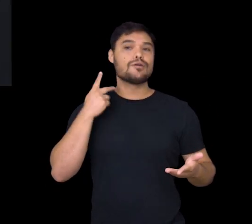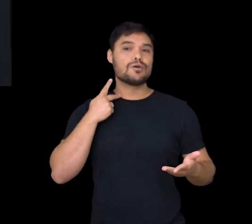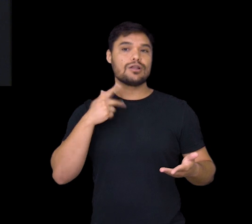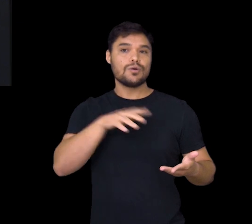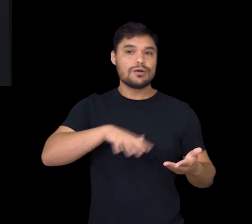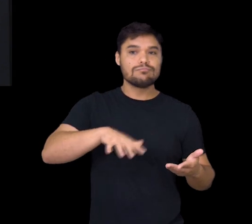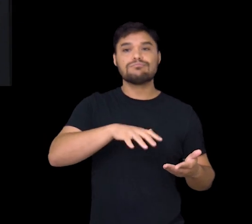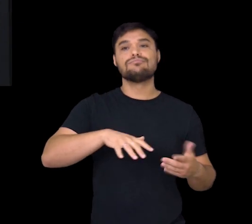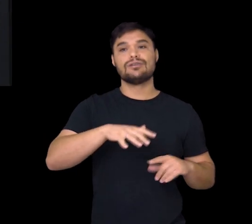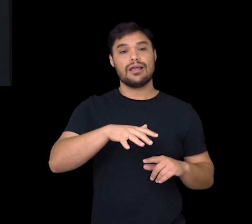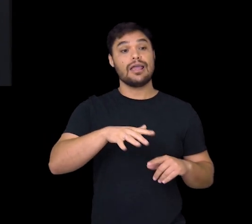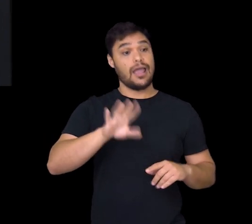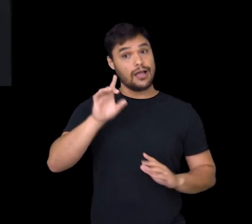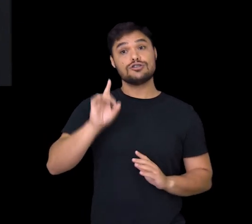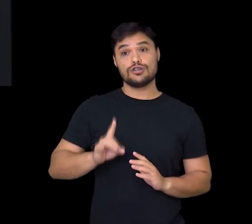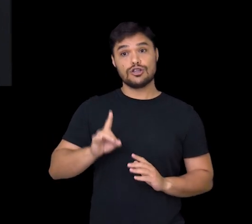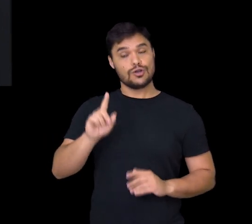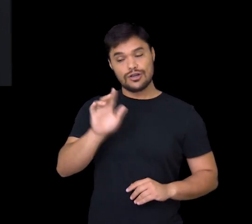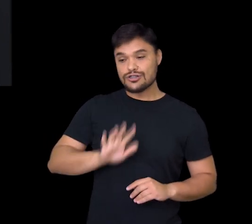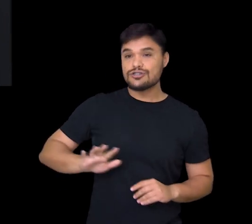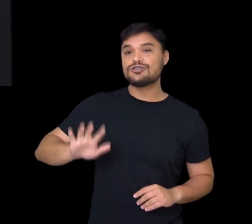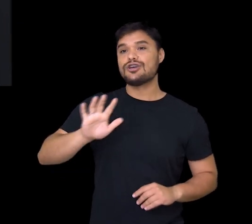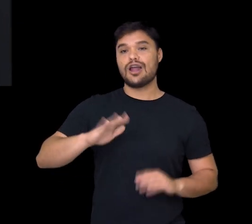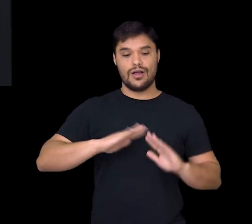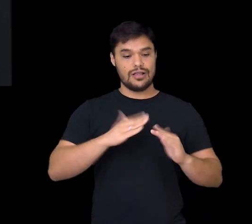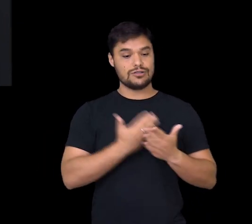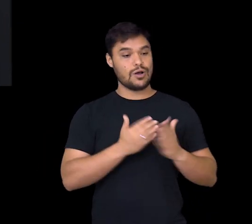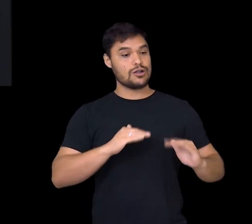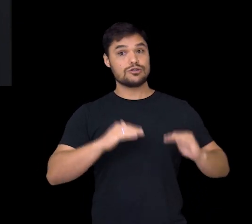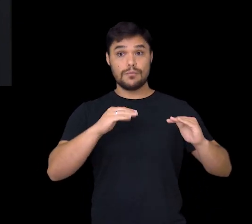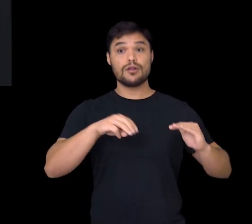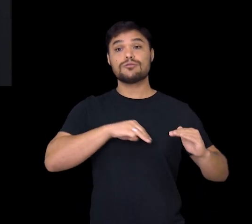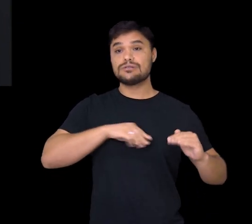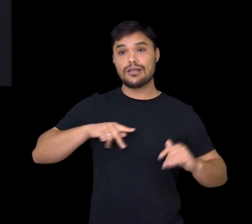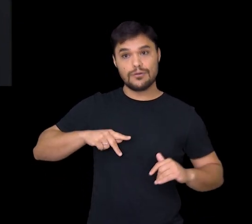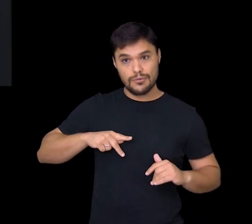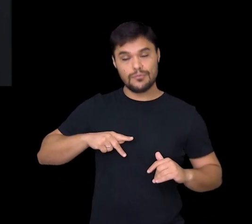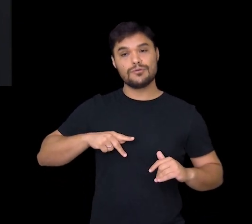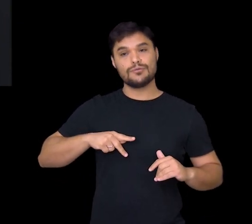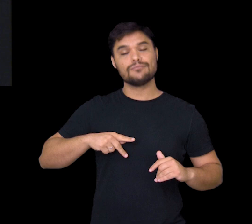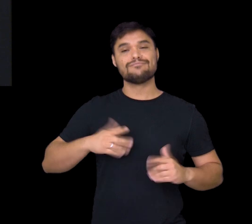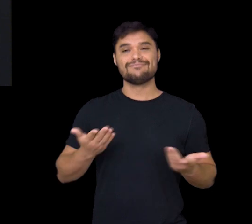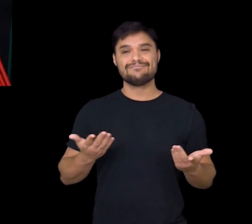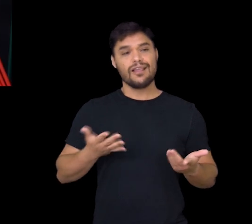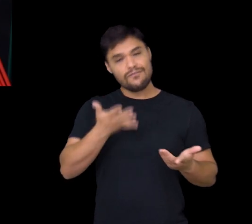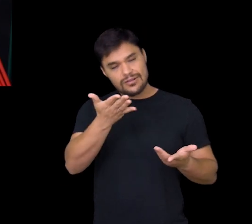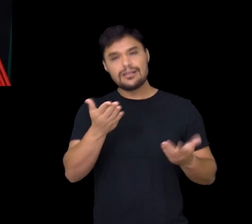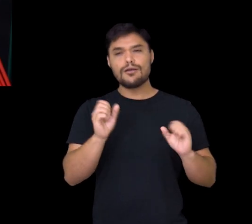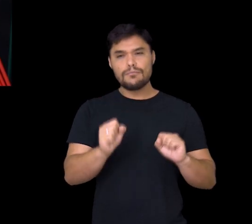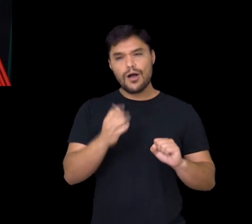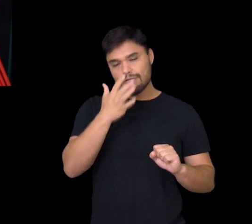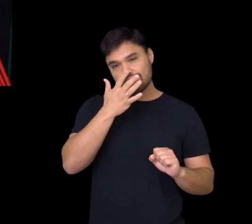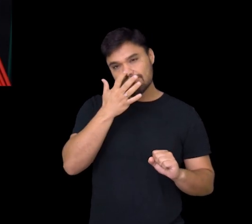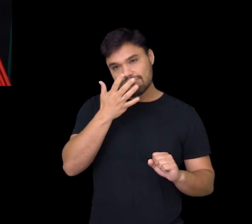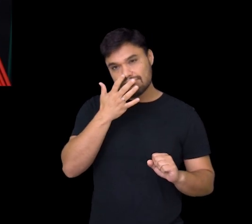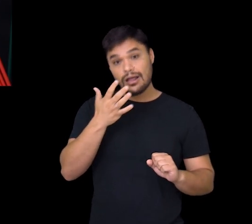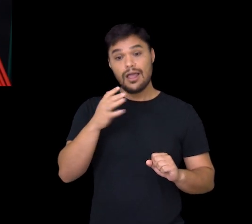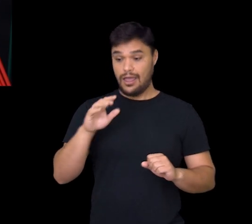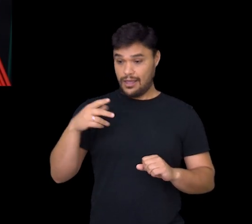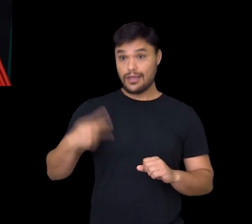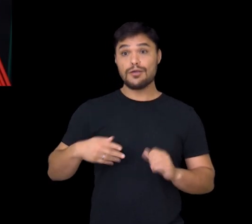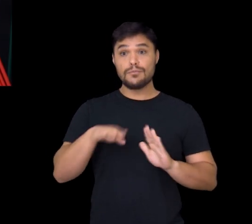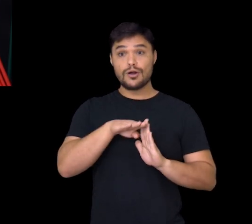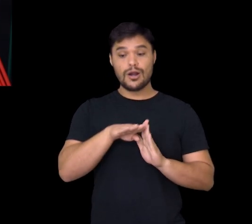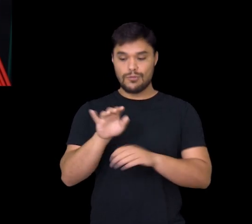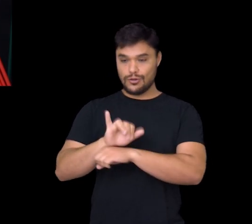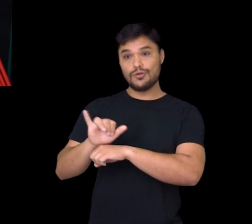procuradora regional da República e diretora-geral da Escola Superior do Ministério Público da União. Você também pode acompanhar o